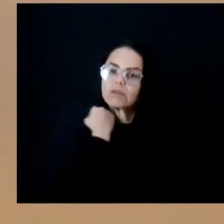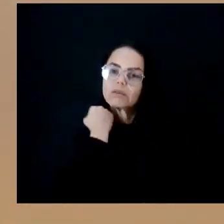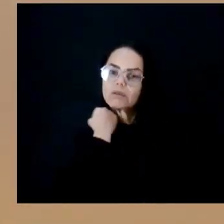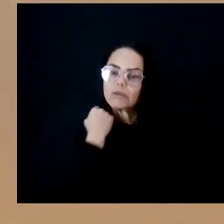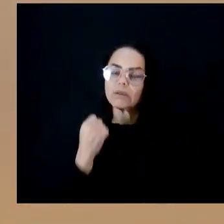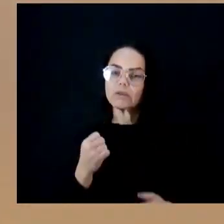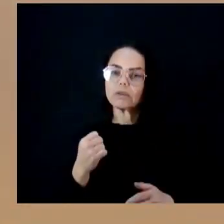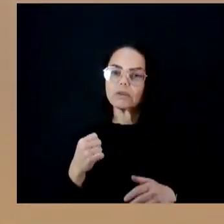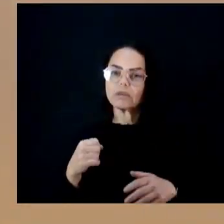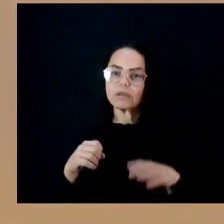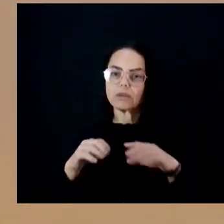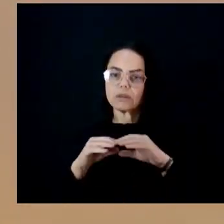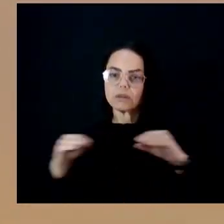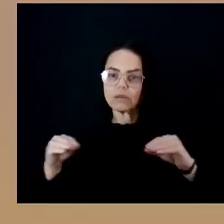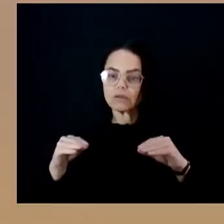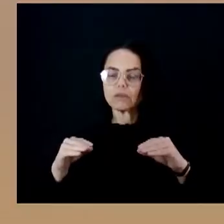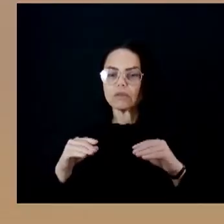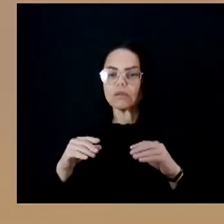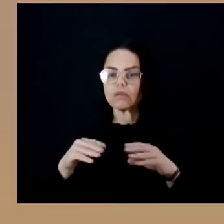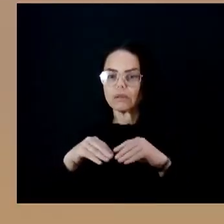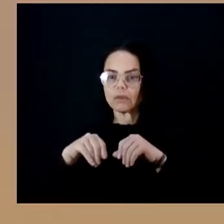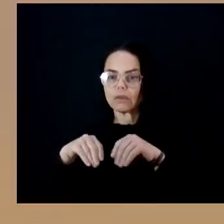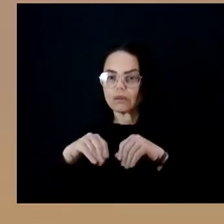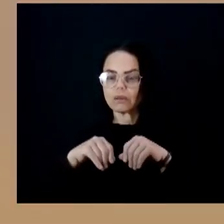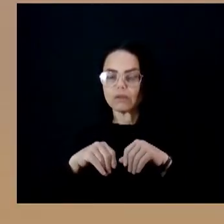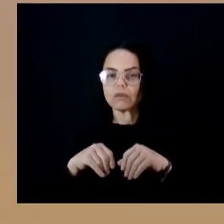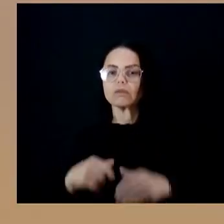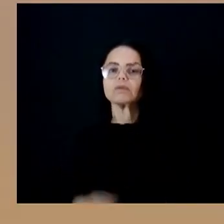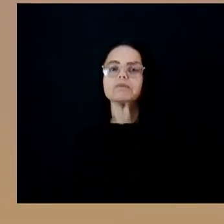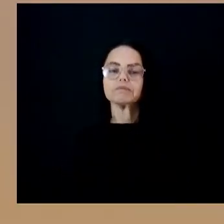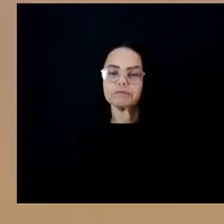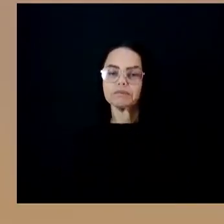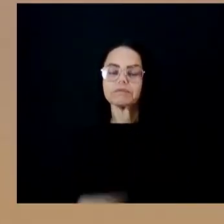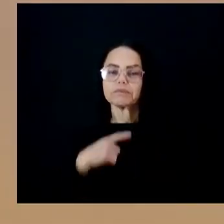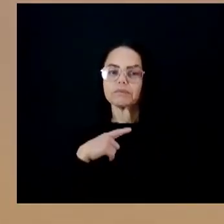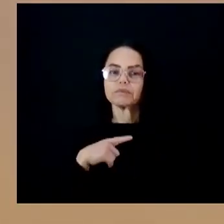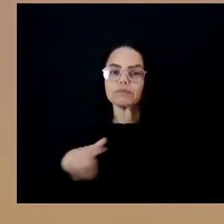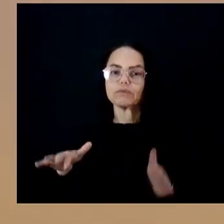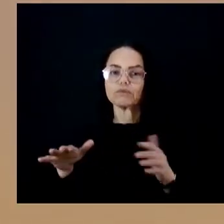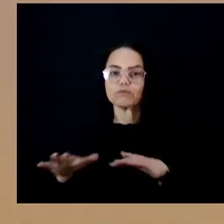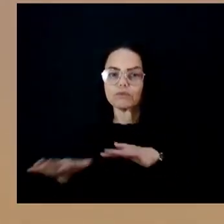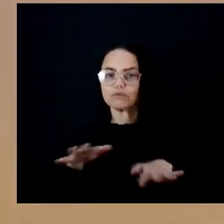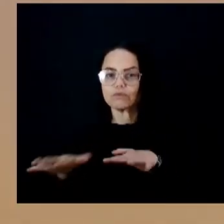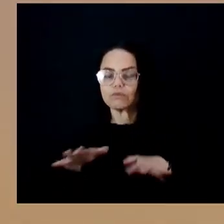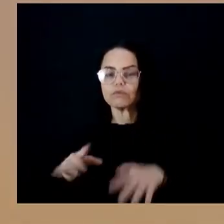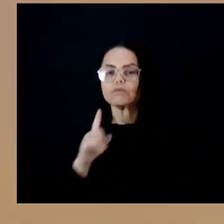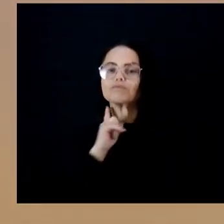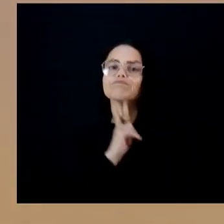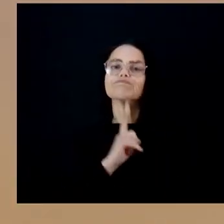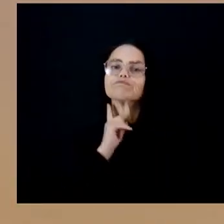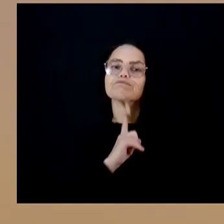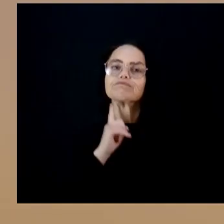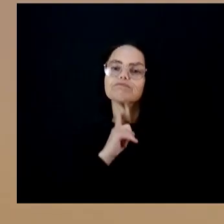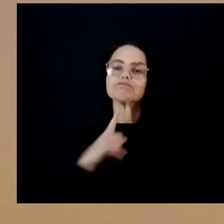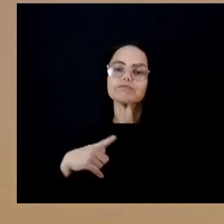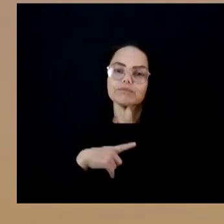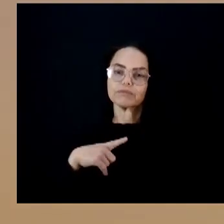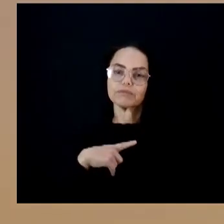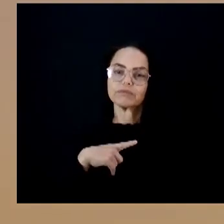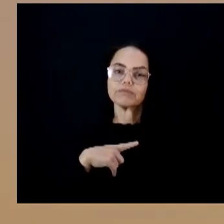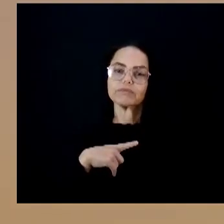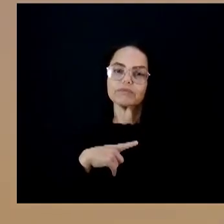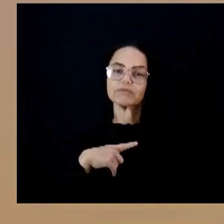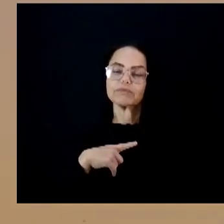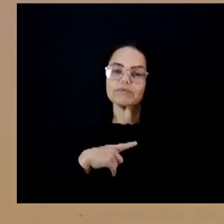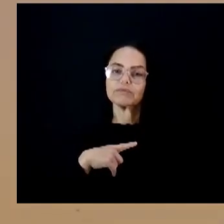acaba provocando o maior número de terremotos. Por exemplo, em Minas Gerais é o estado hoje que a gente tem a maior quantidade de sismos,